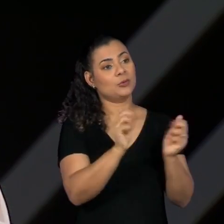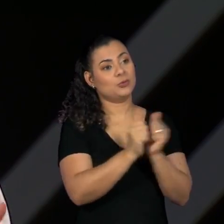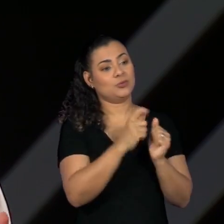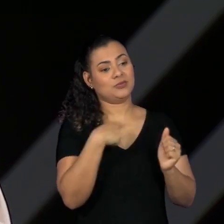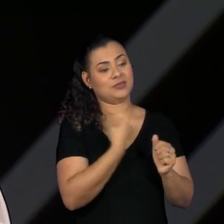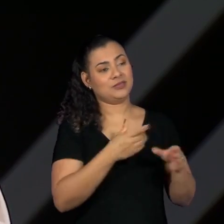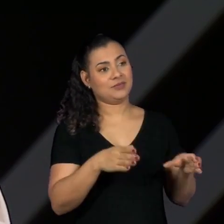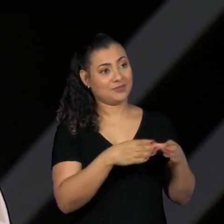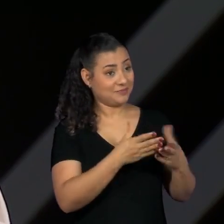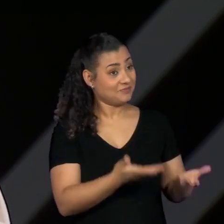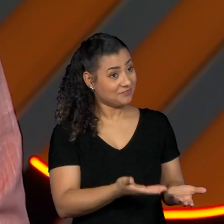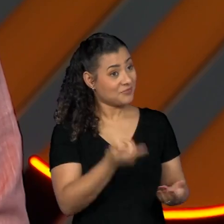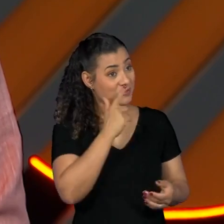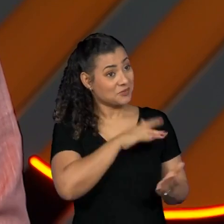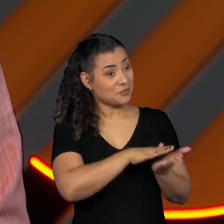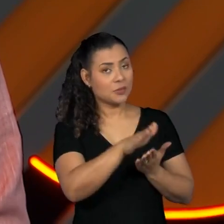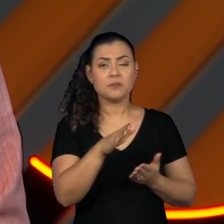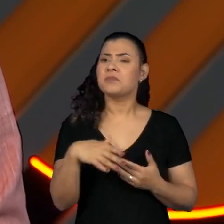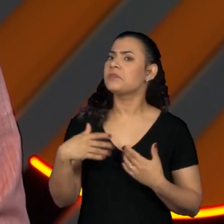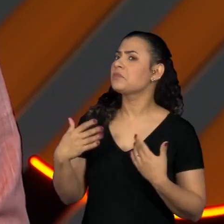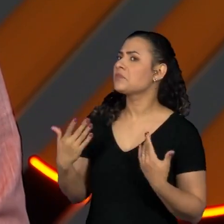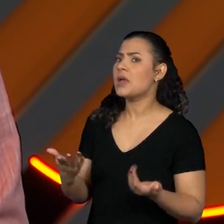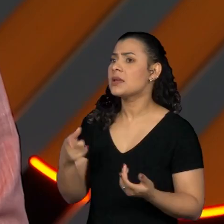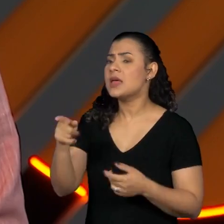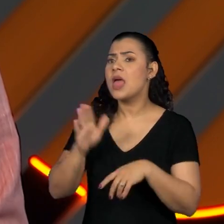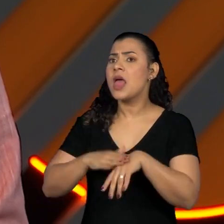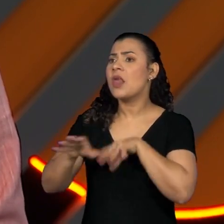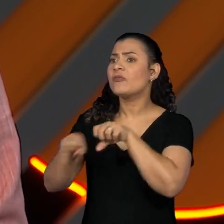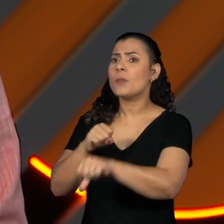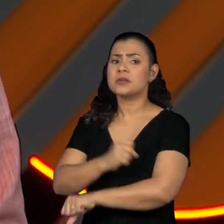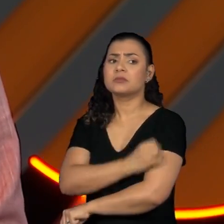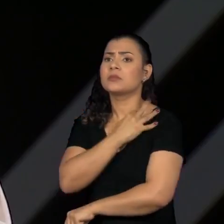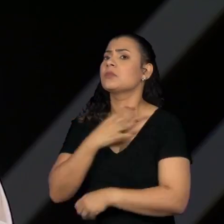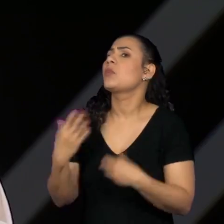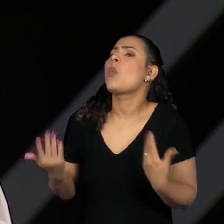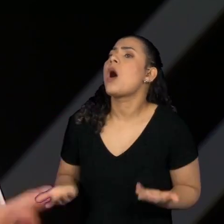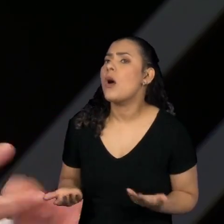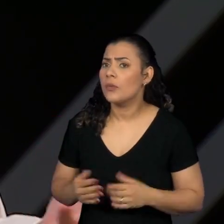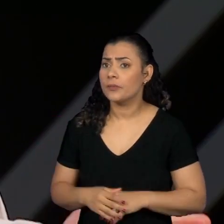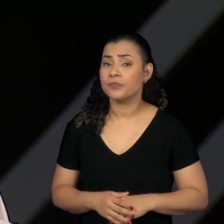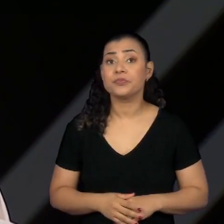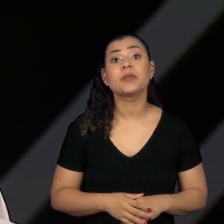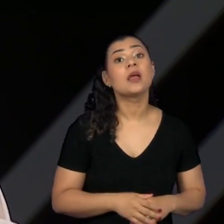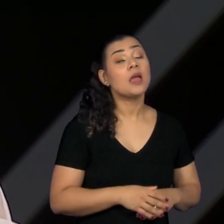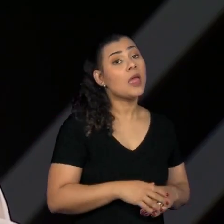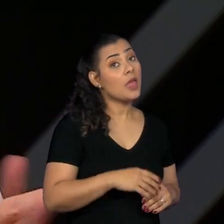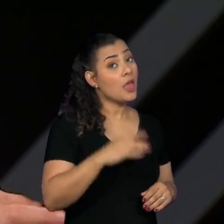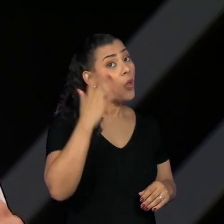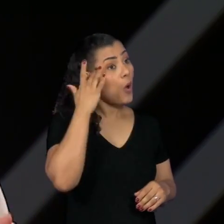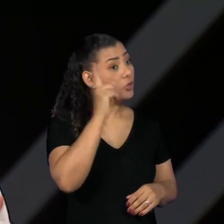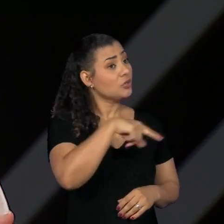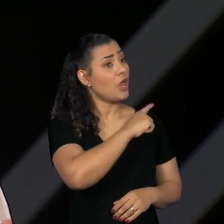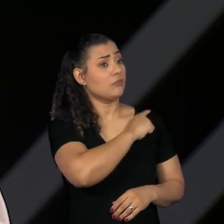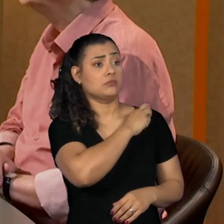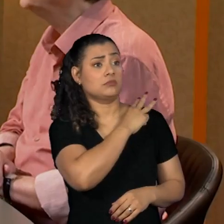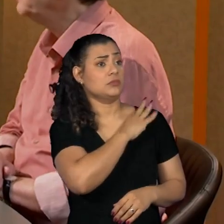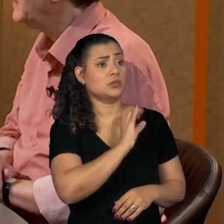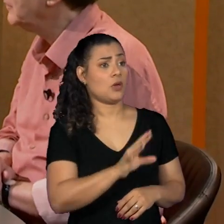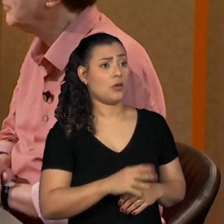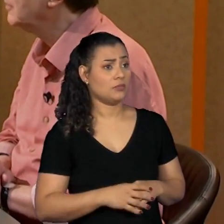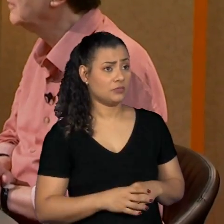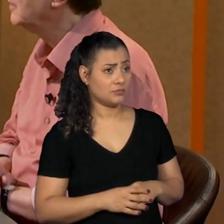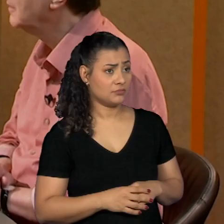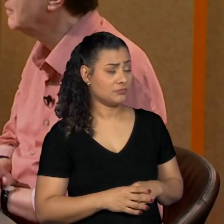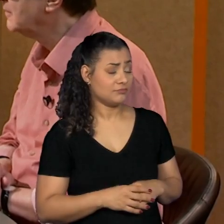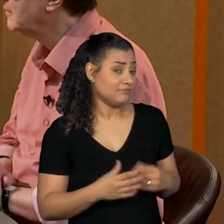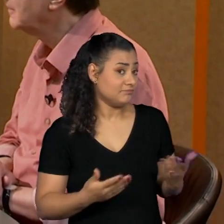conosco. E que nível de instrução ela tem? Eu acredito que é o ensino médio. Ensino médio.